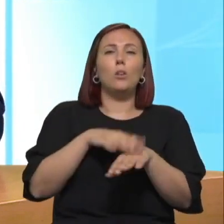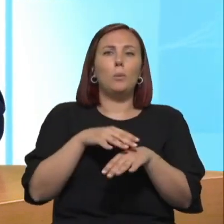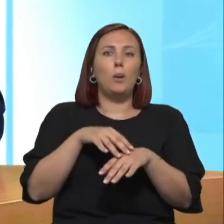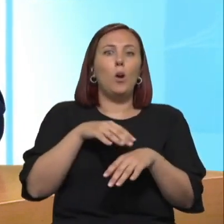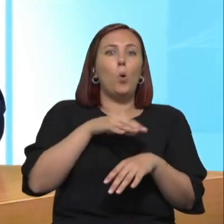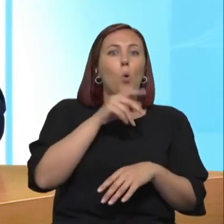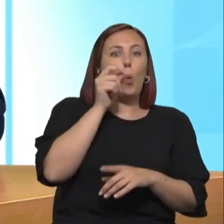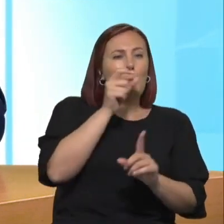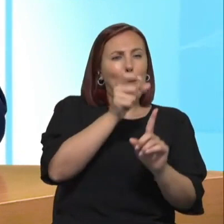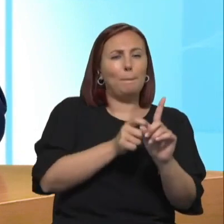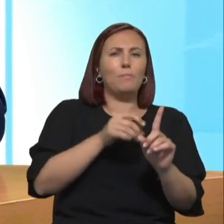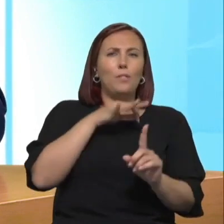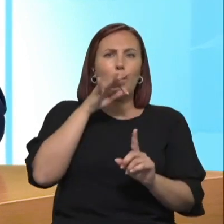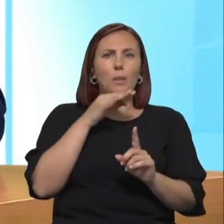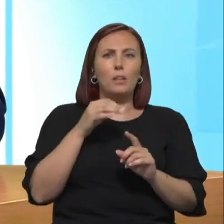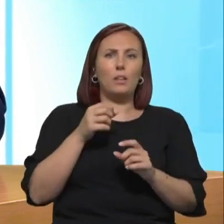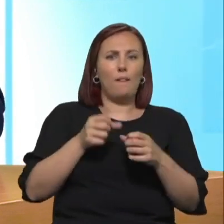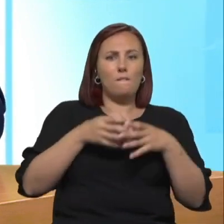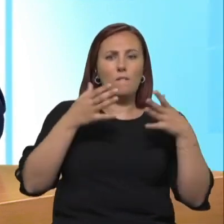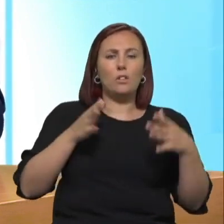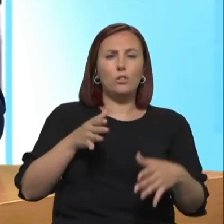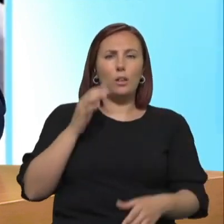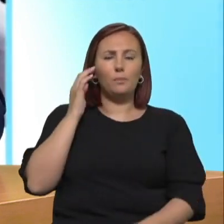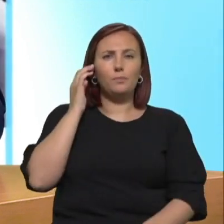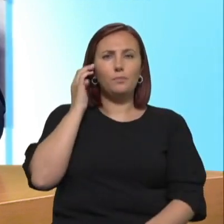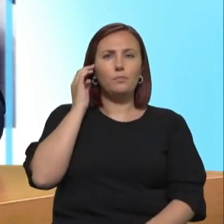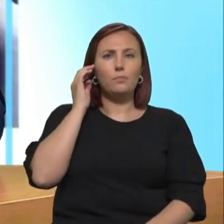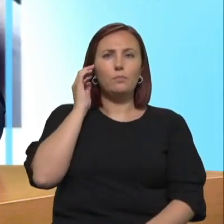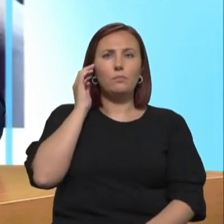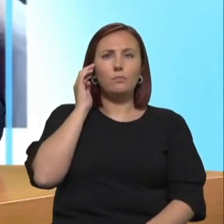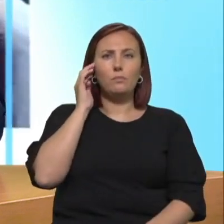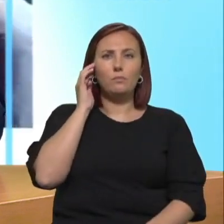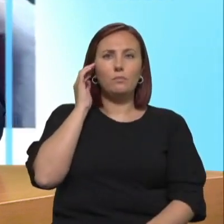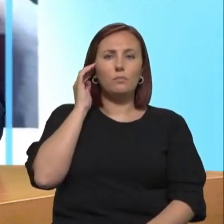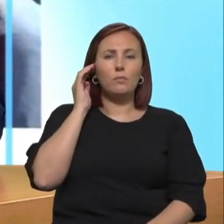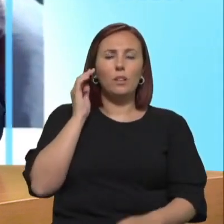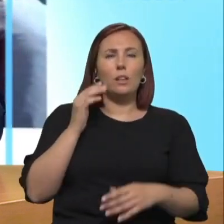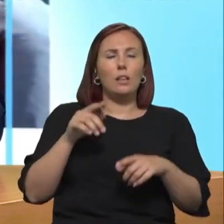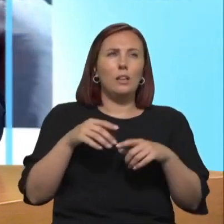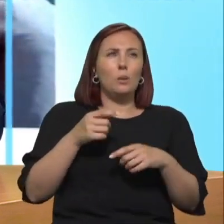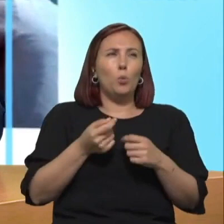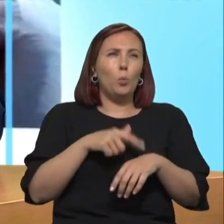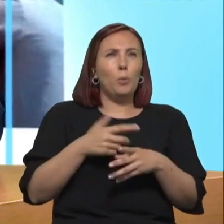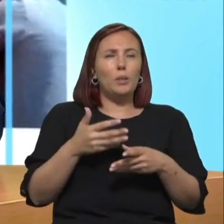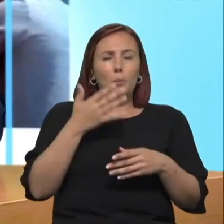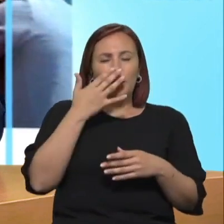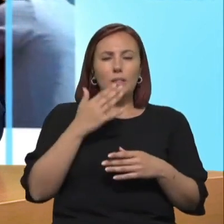numerosa, portanto, hesitou naturalmente, mas depois de um momento de reflexão,